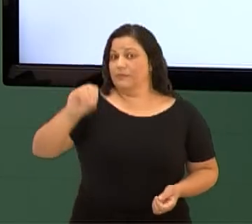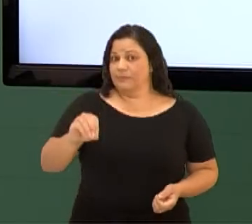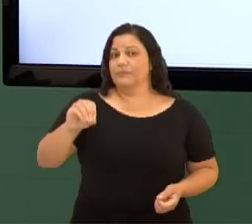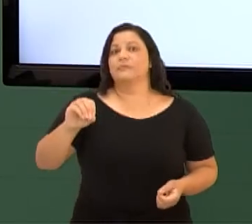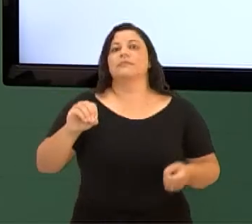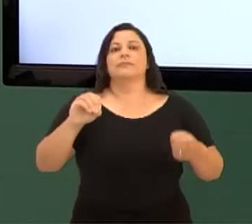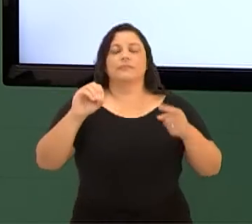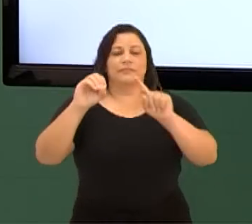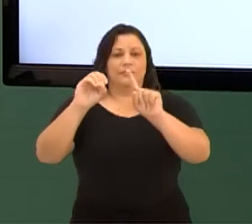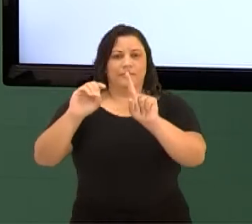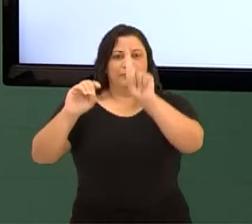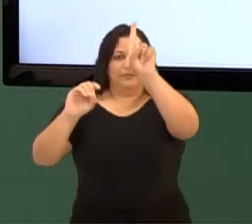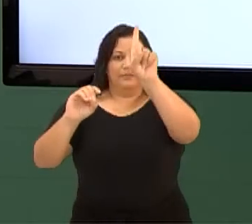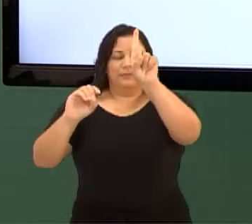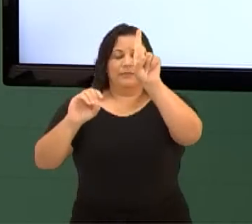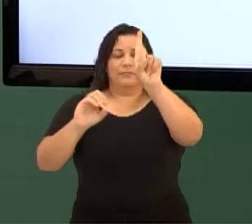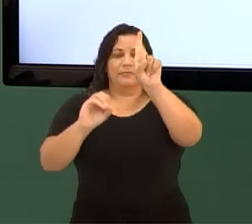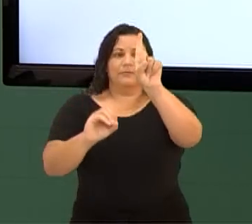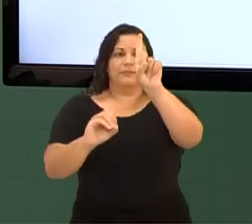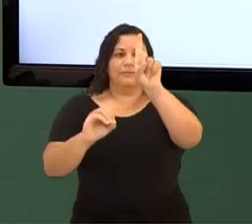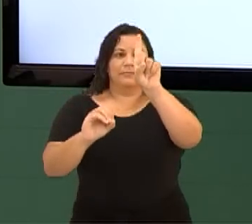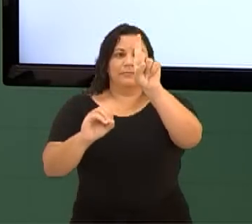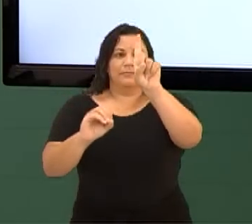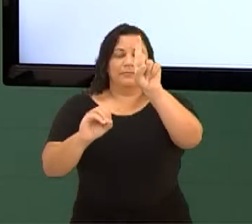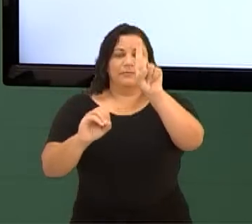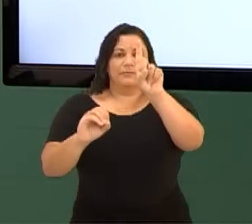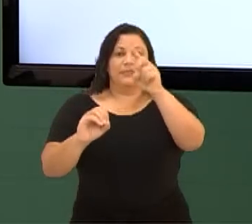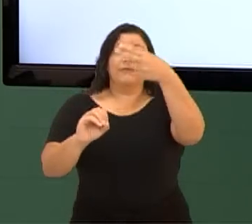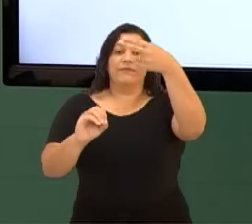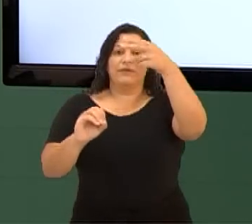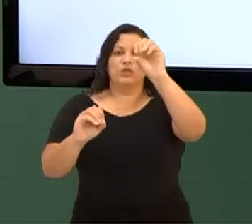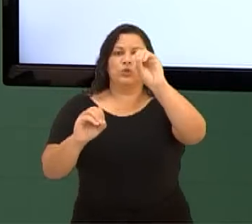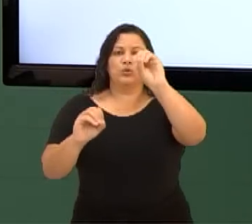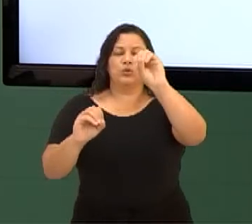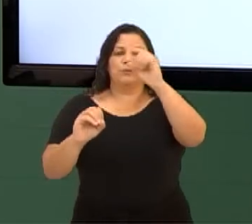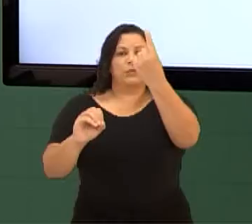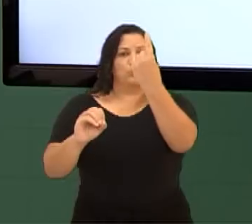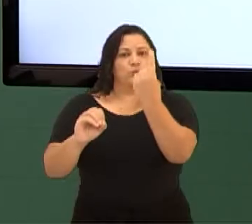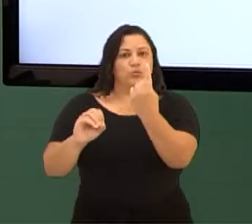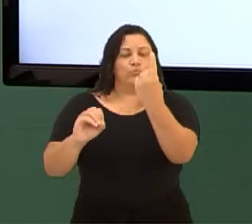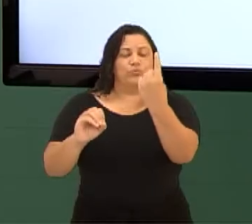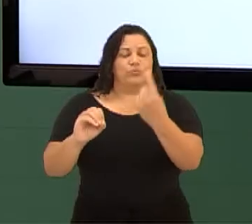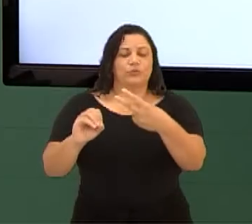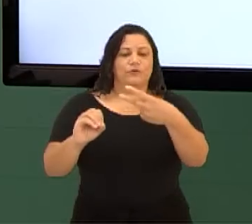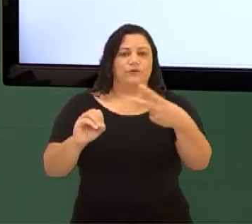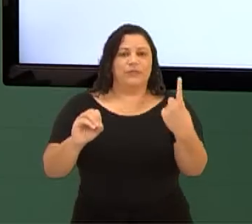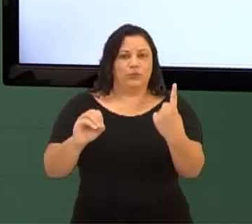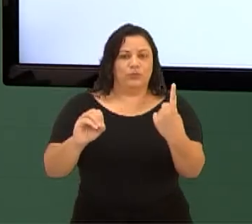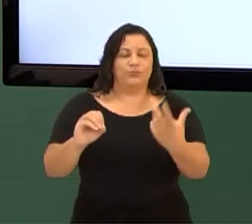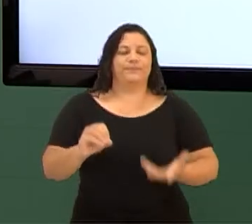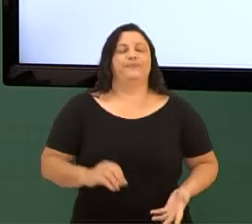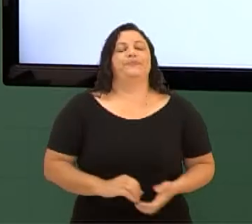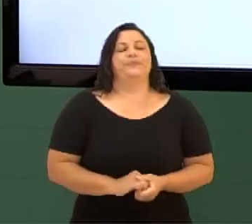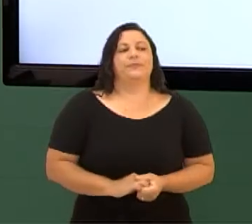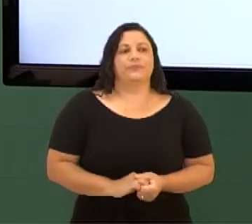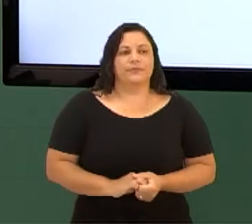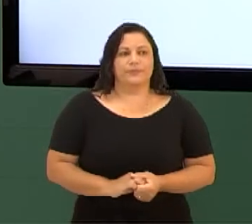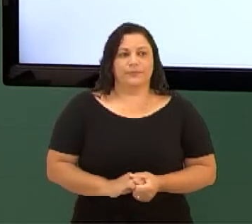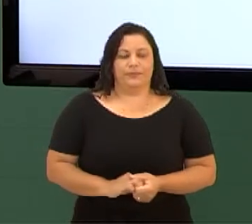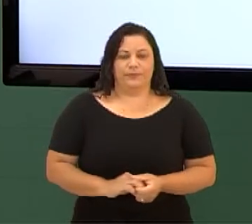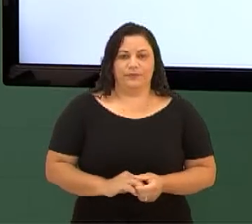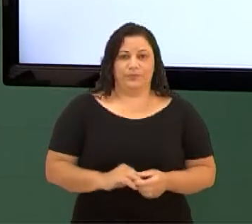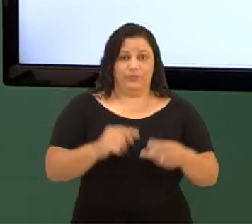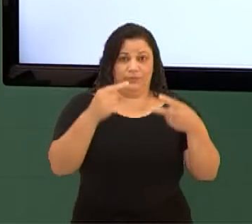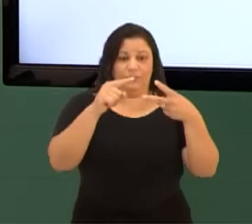10, sobe 1. 5 vezes 4, 20, mais 1, 21. O espaço da primeira casa, porque a gente está indo para o